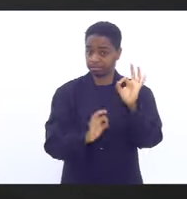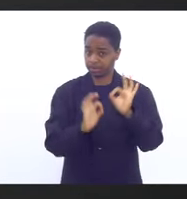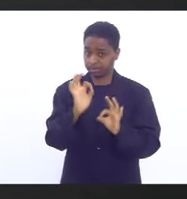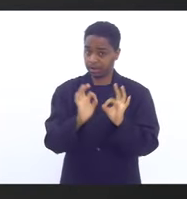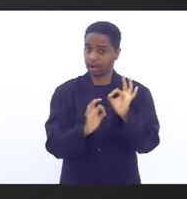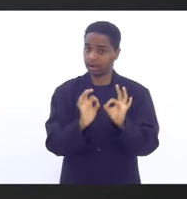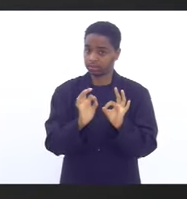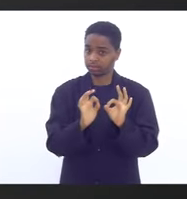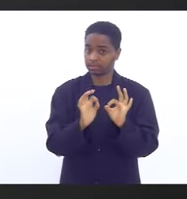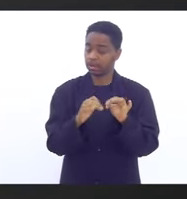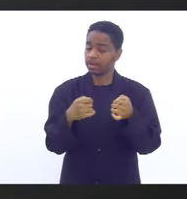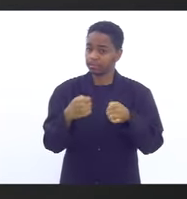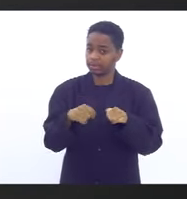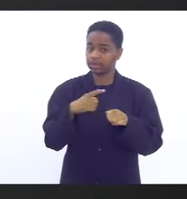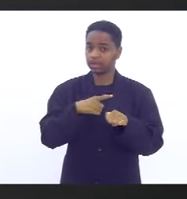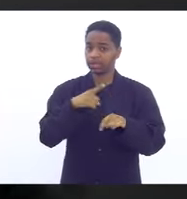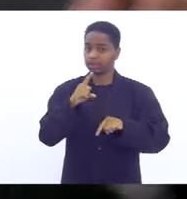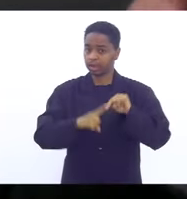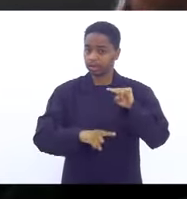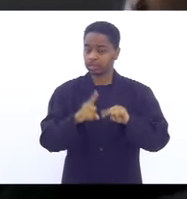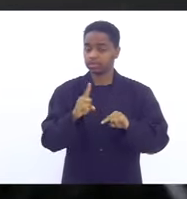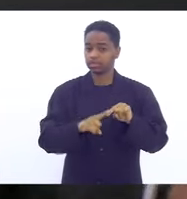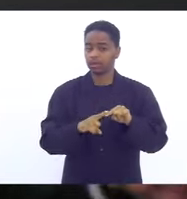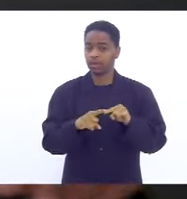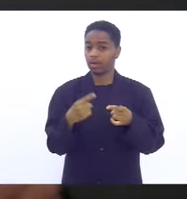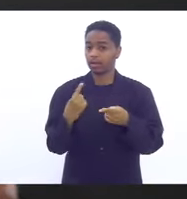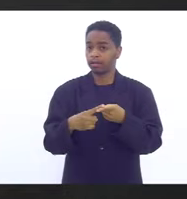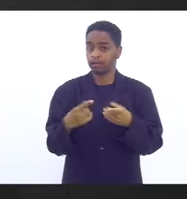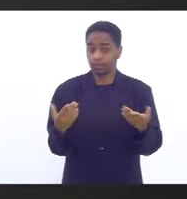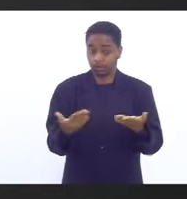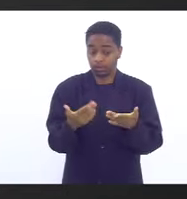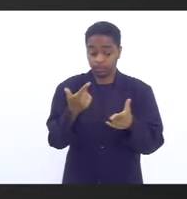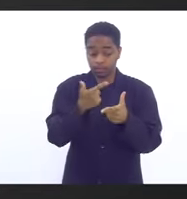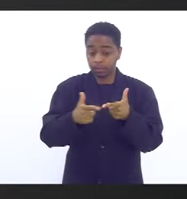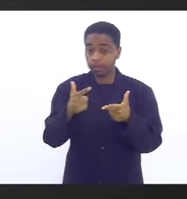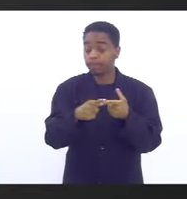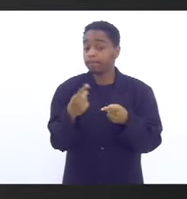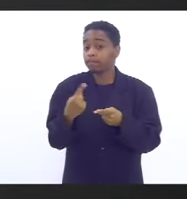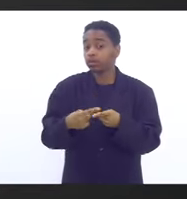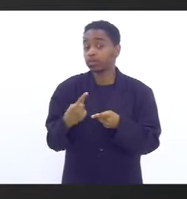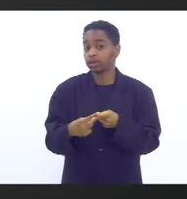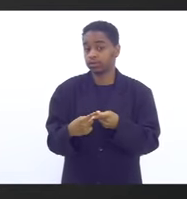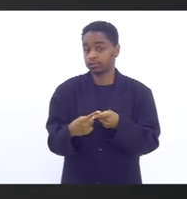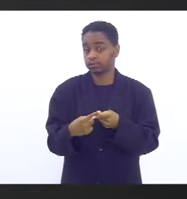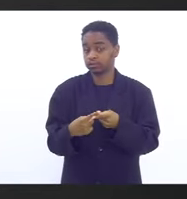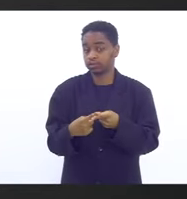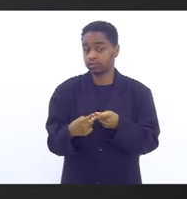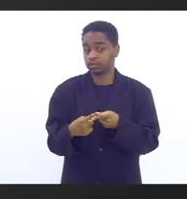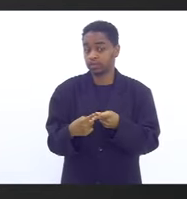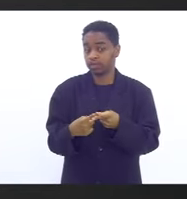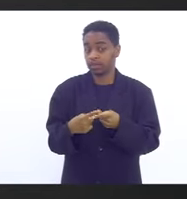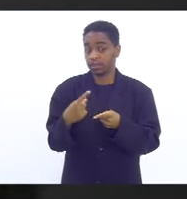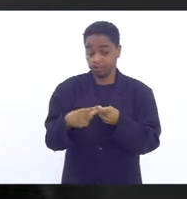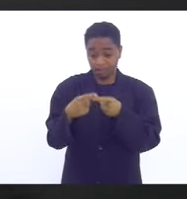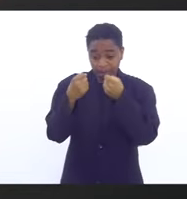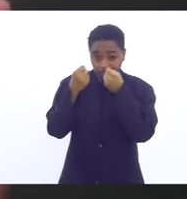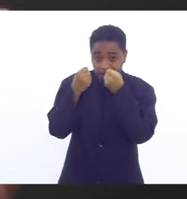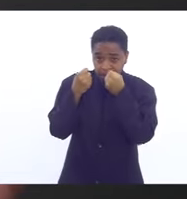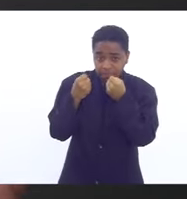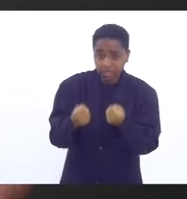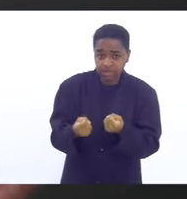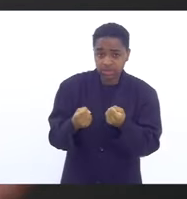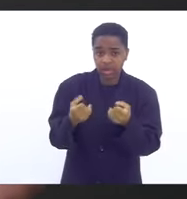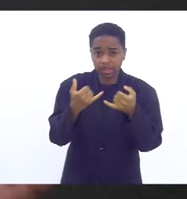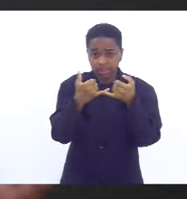ter equipamentos. Eu estou com esse problema agora porque o aumento de carga vira novela